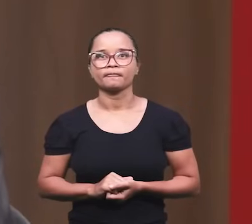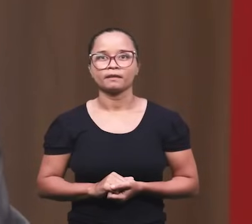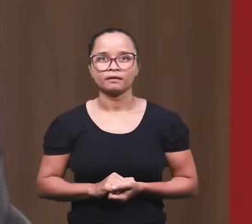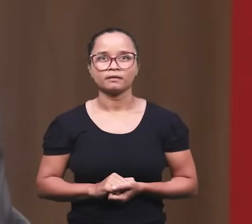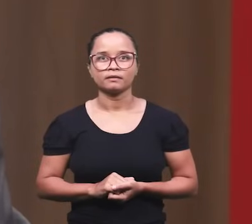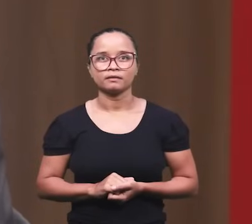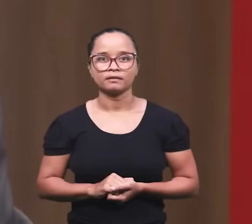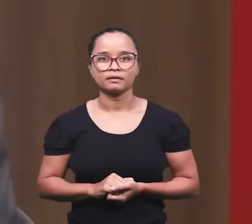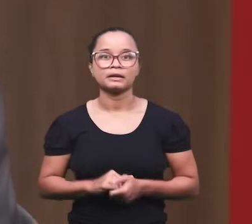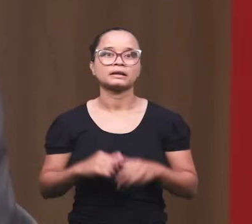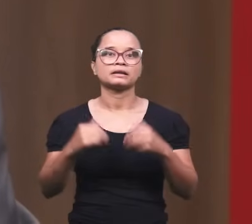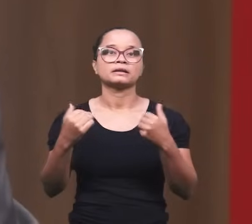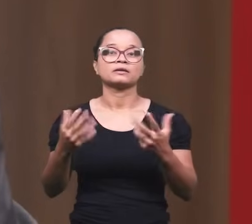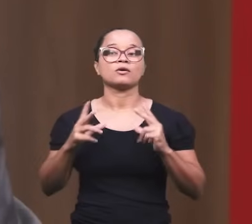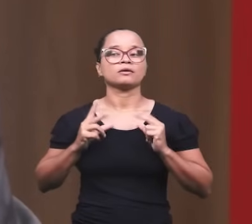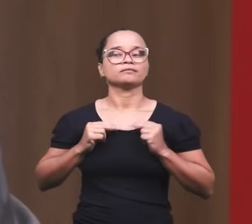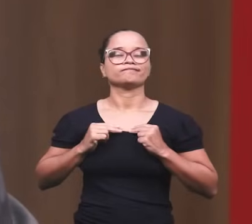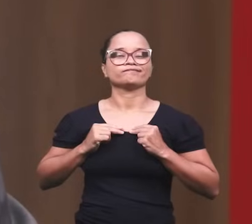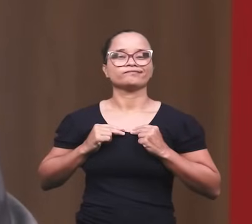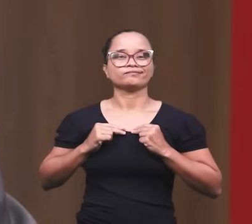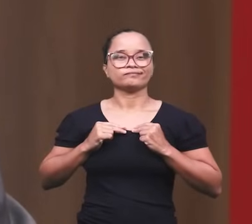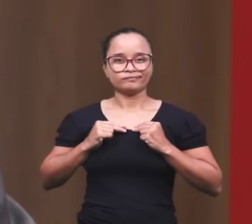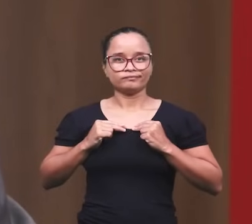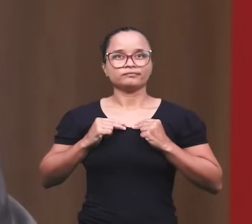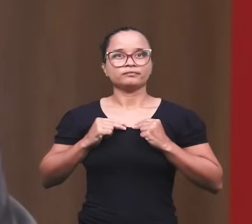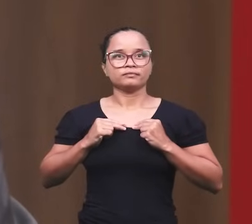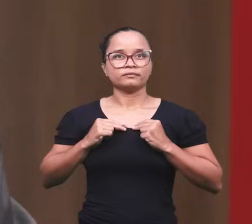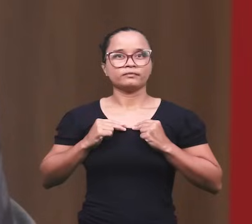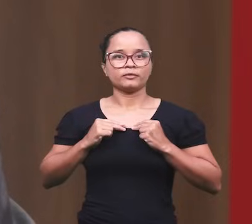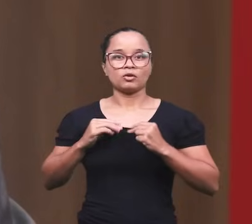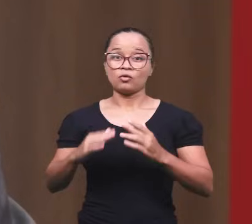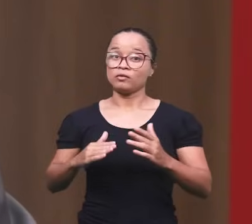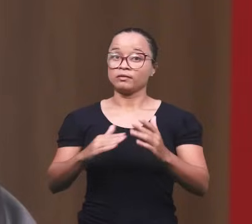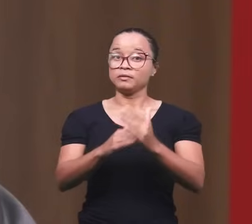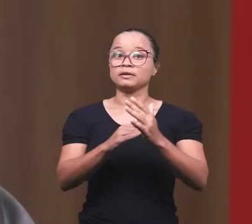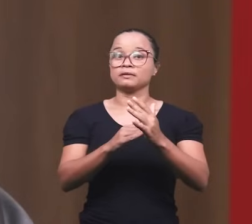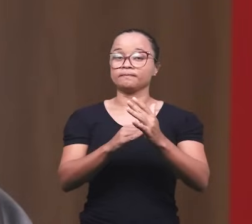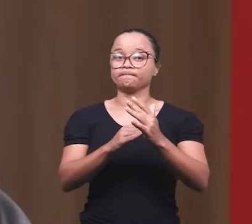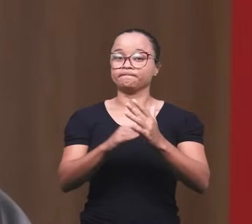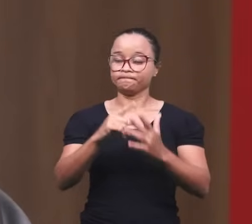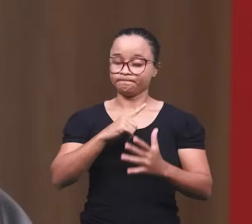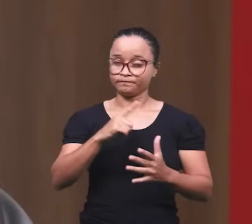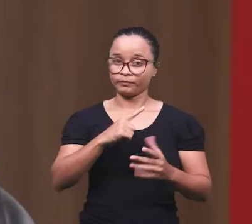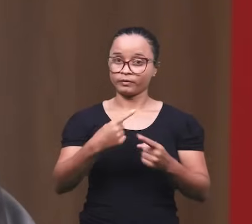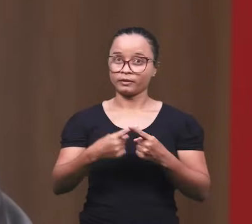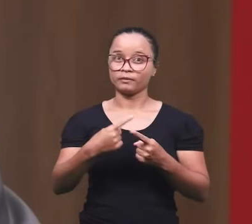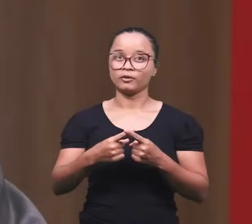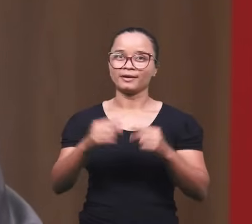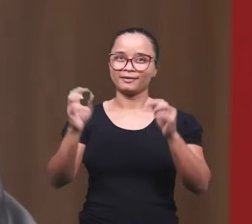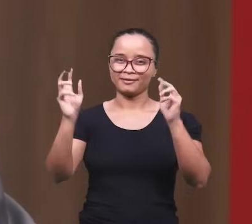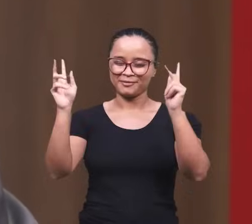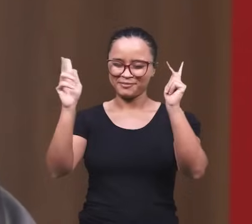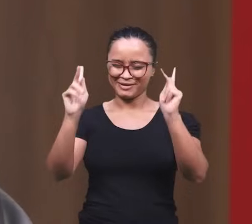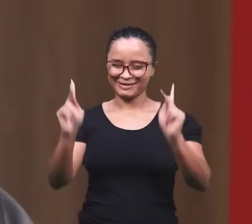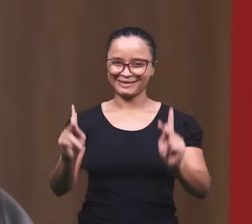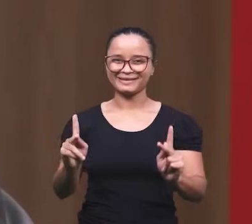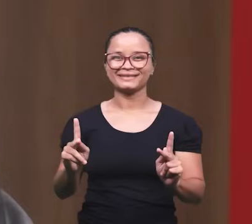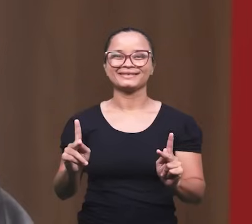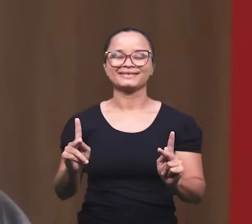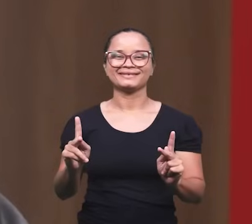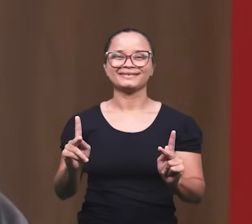a paz a a herança com os limites por se eu tenho